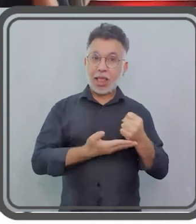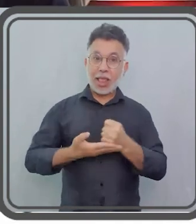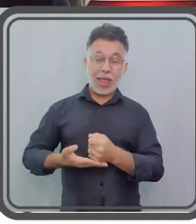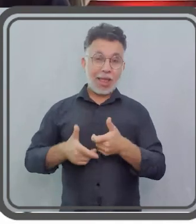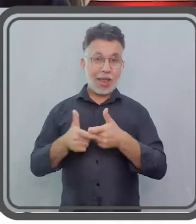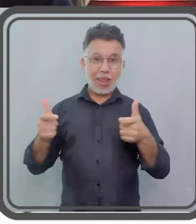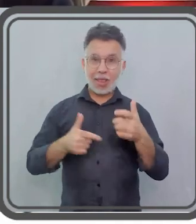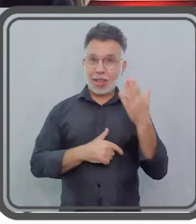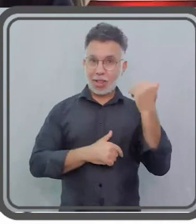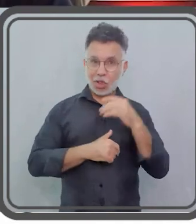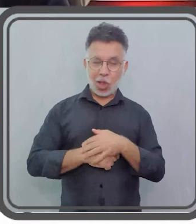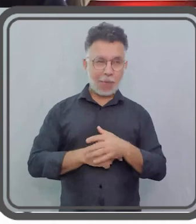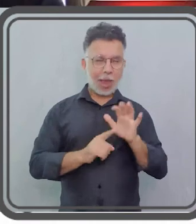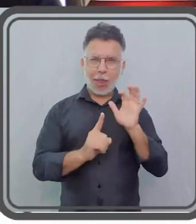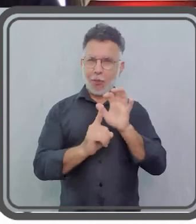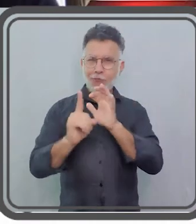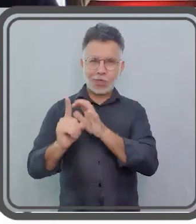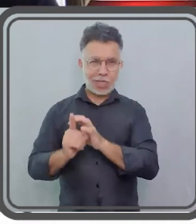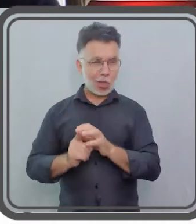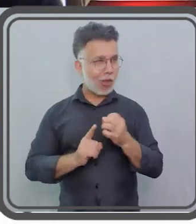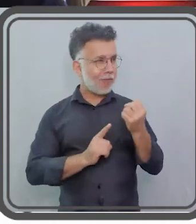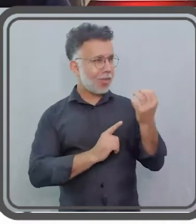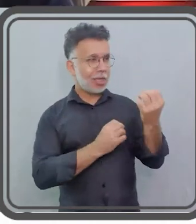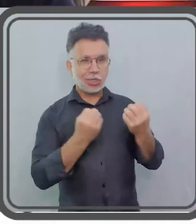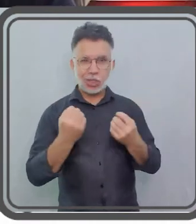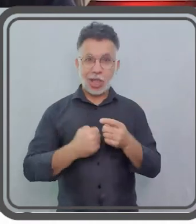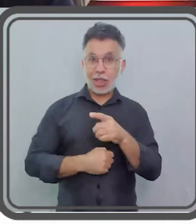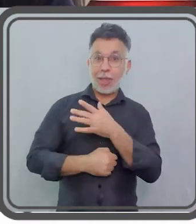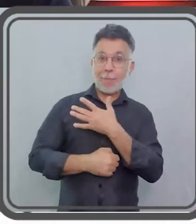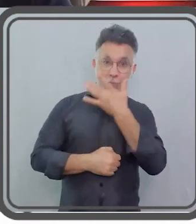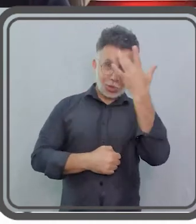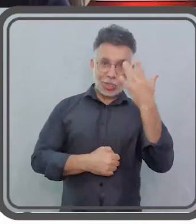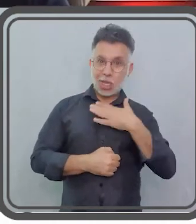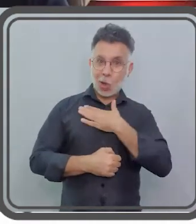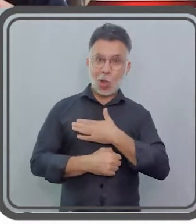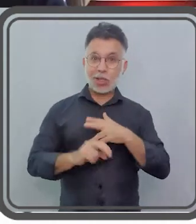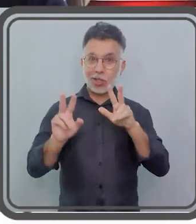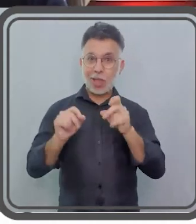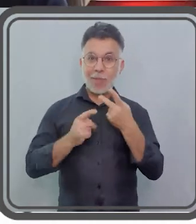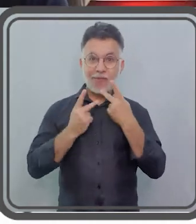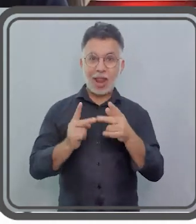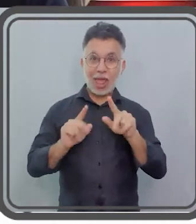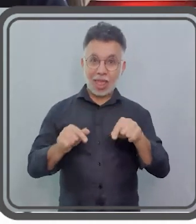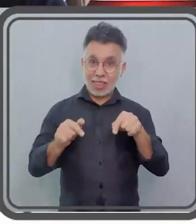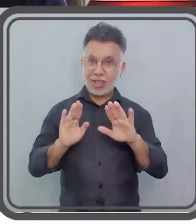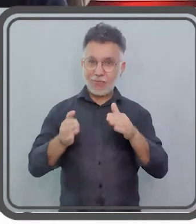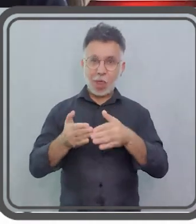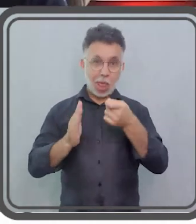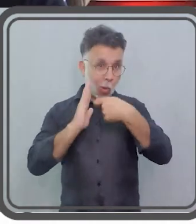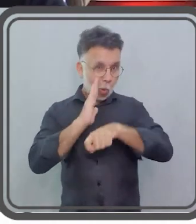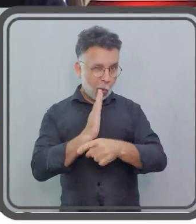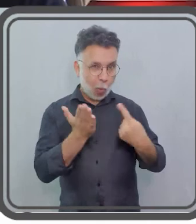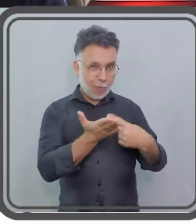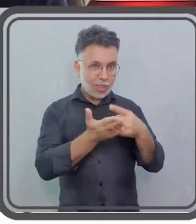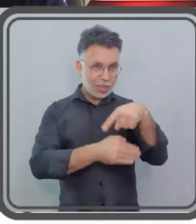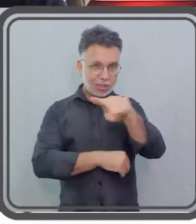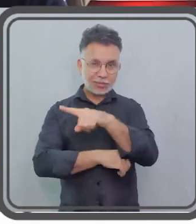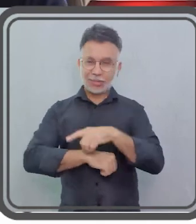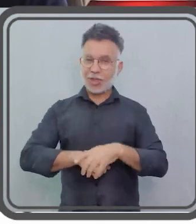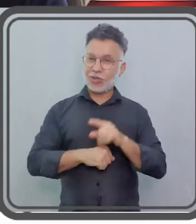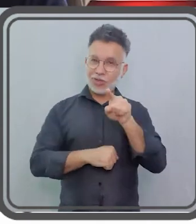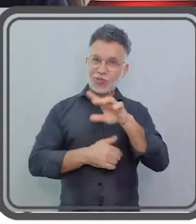grandes nomes, influenciadores, viajantes, pessoas que gostam do tema, para estar falando nesse fórum. Marca na agenda de vocês